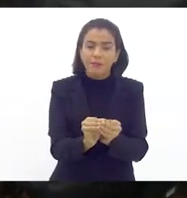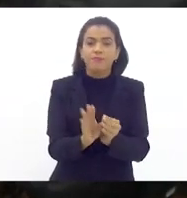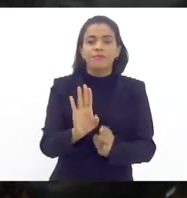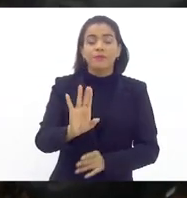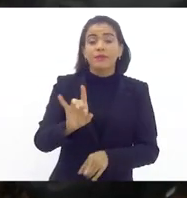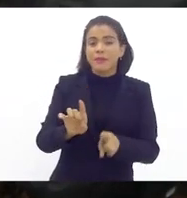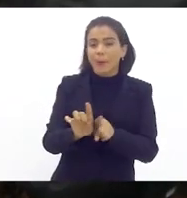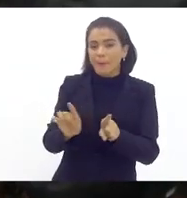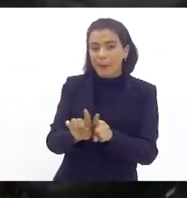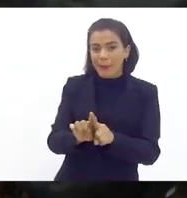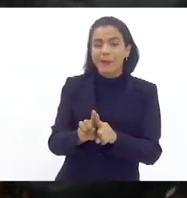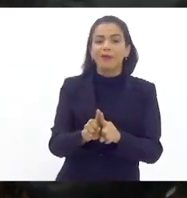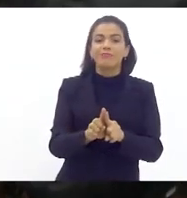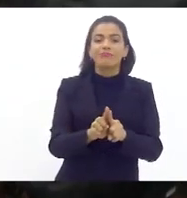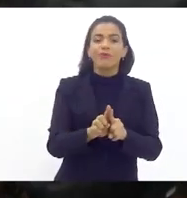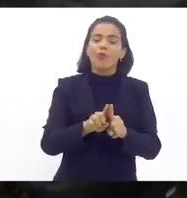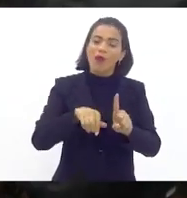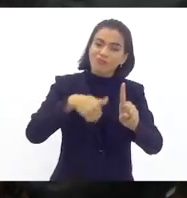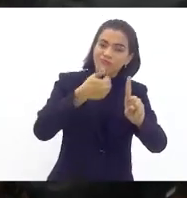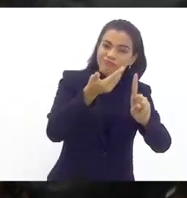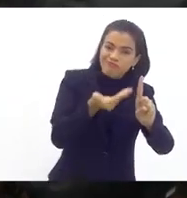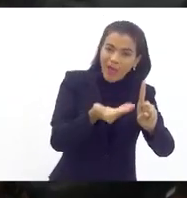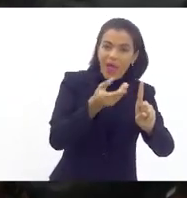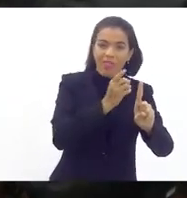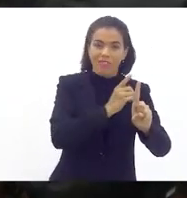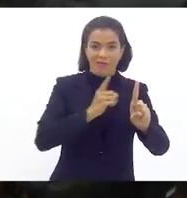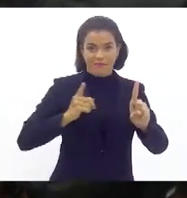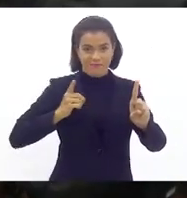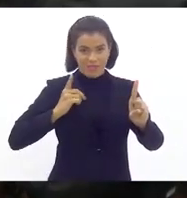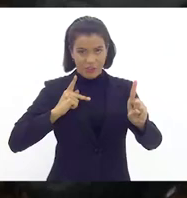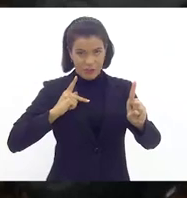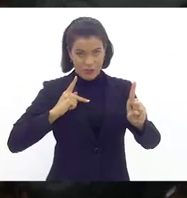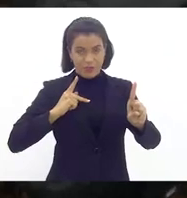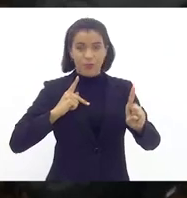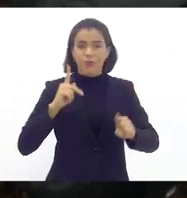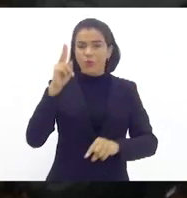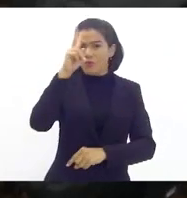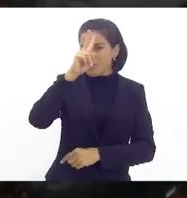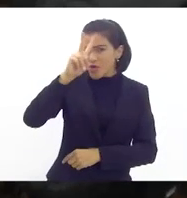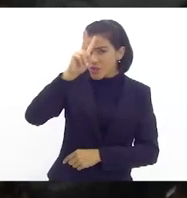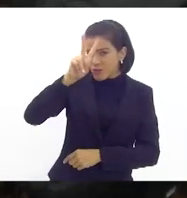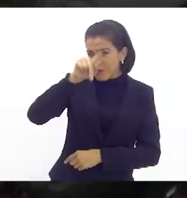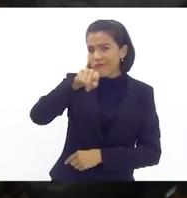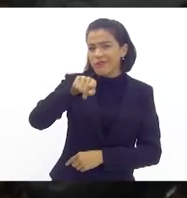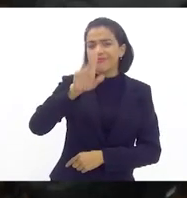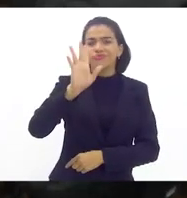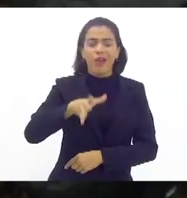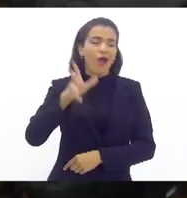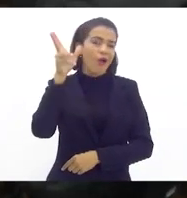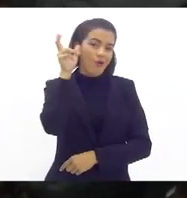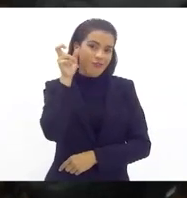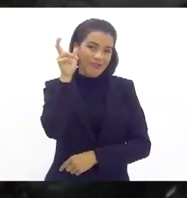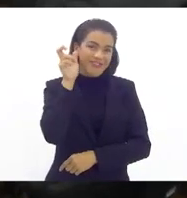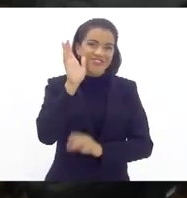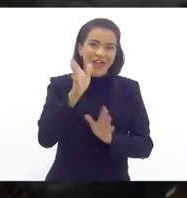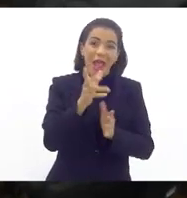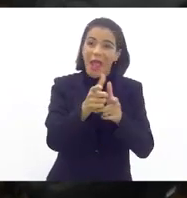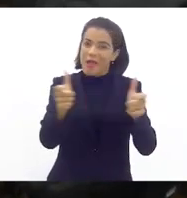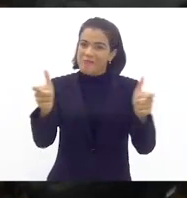também prestar um reconhecimento à Defensoria, uma história que você já ouviu, mas a maioria aqui não ouviu ainda.